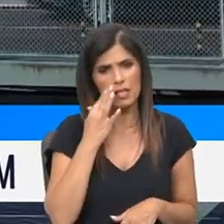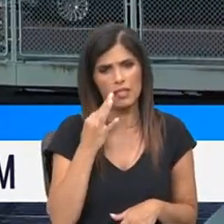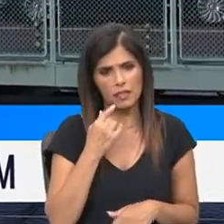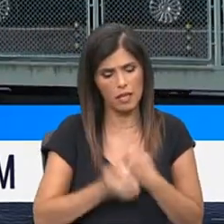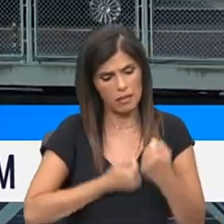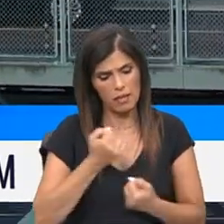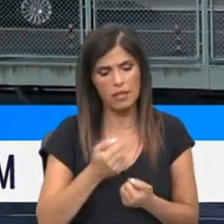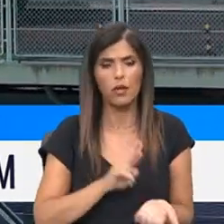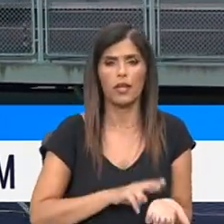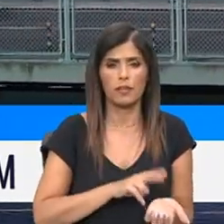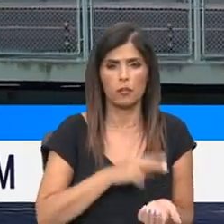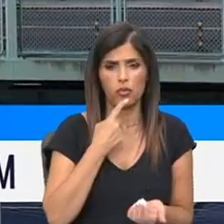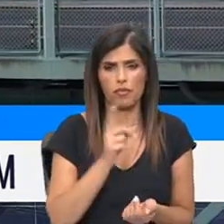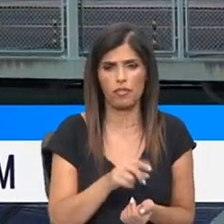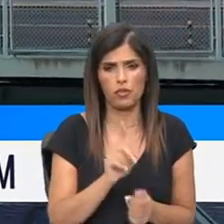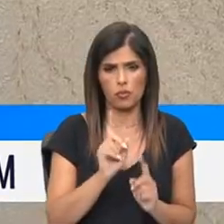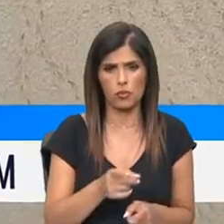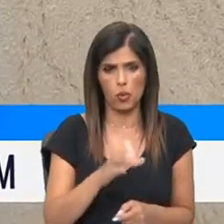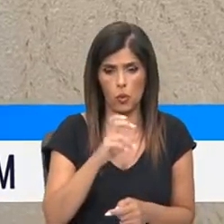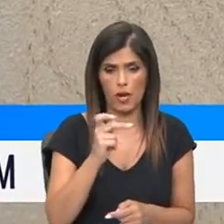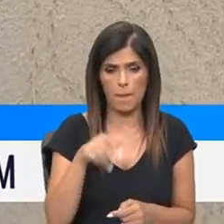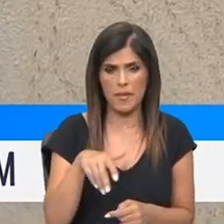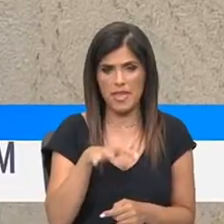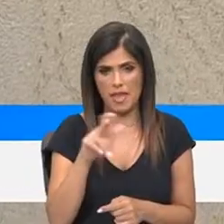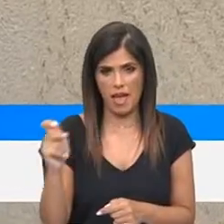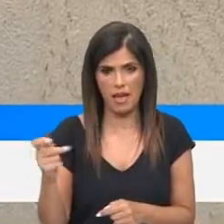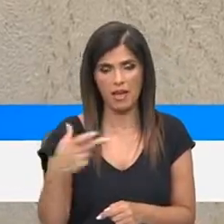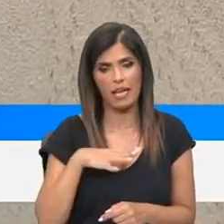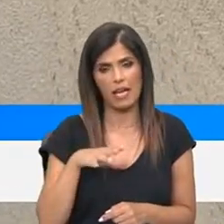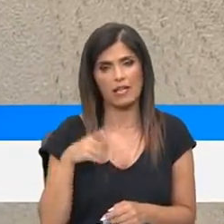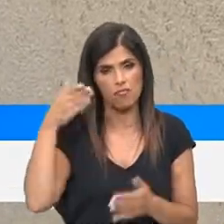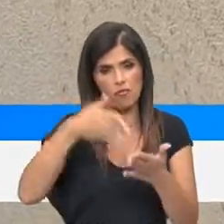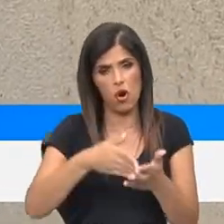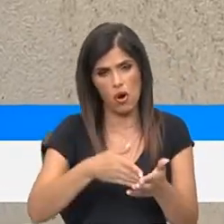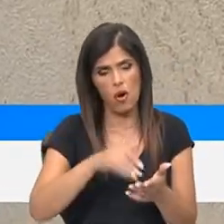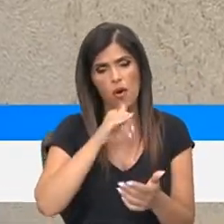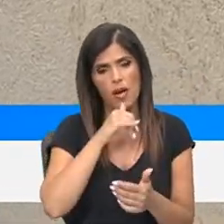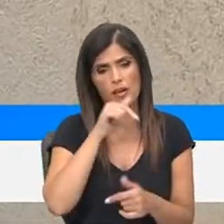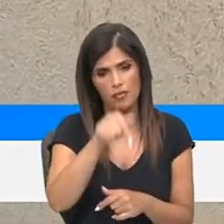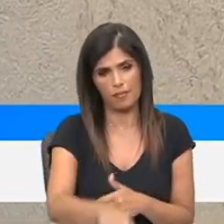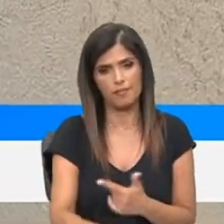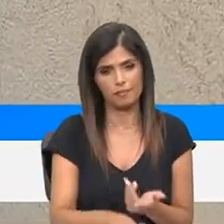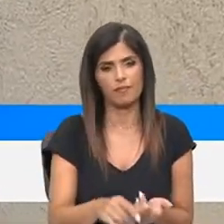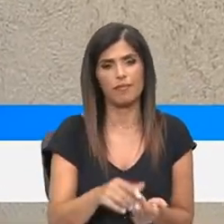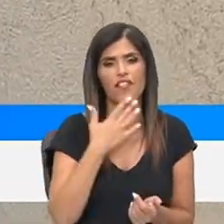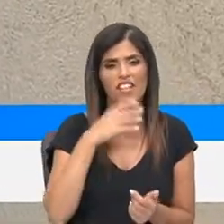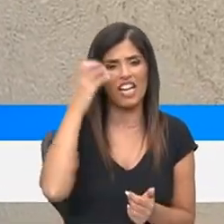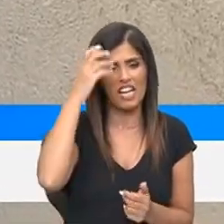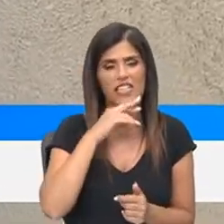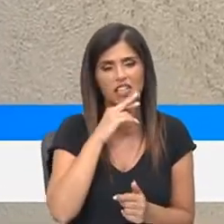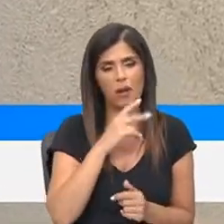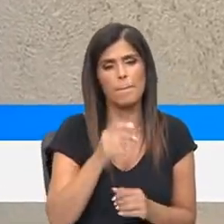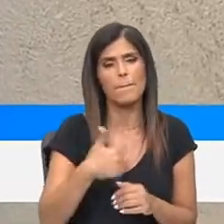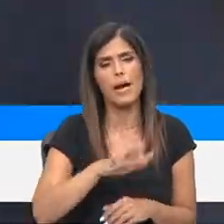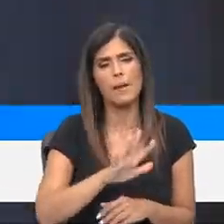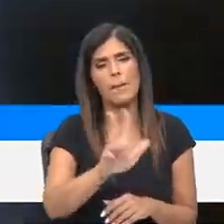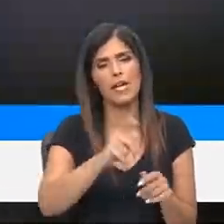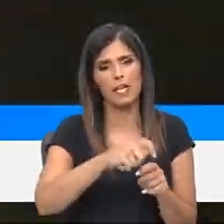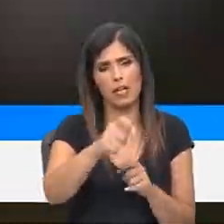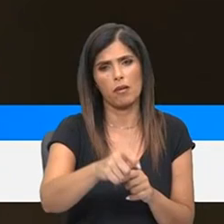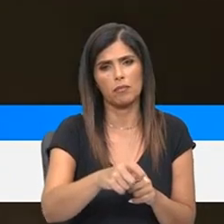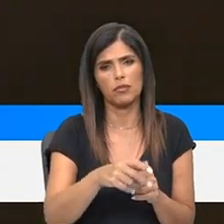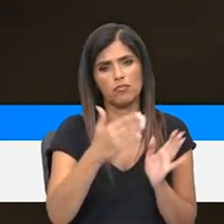ritmo. Começou em Caminha e quer chegar até Vila Real de Santo António. São mais de 1000 quilómetros que têm divididos por